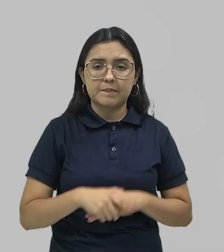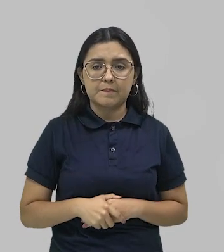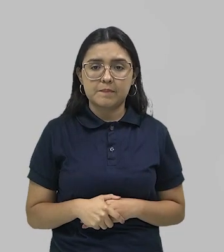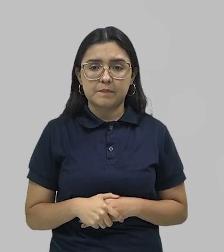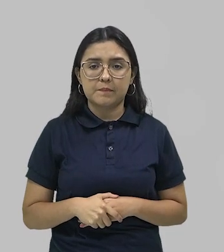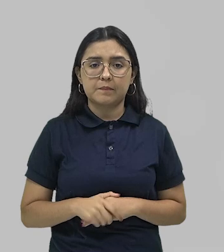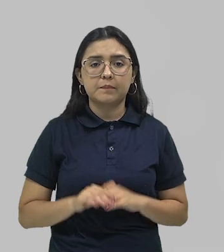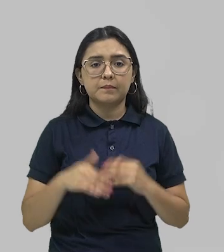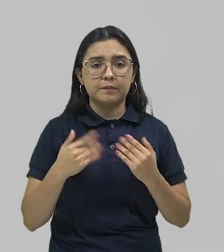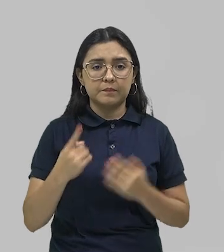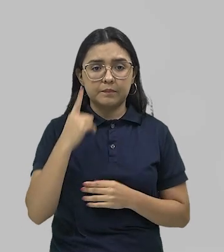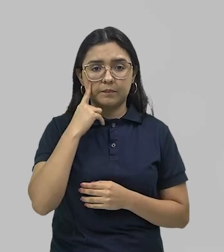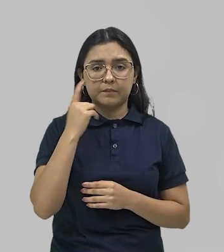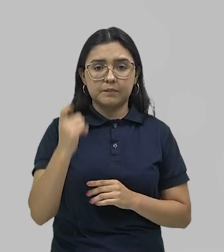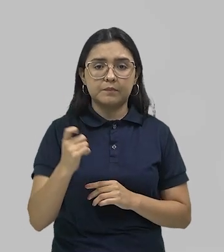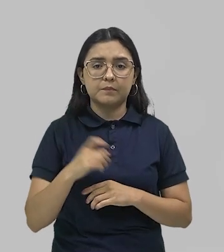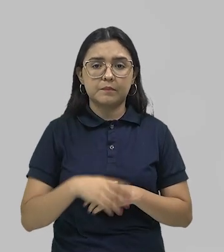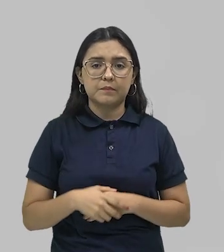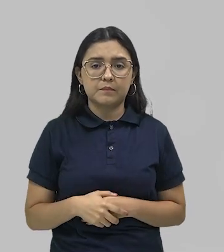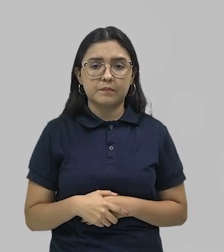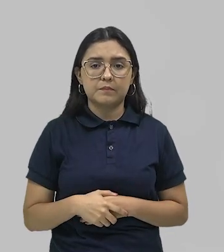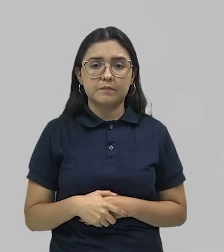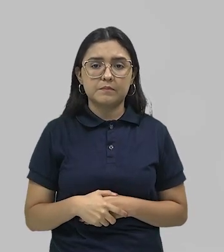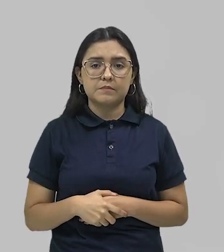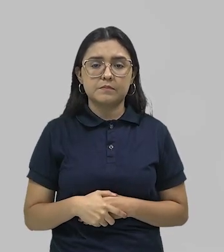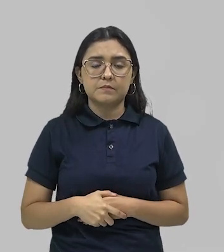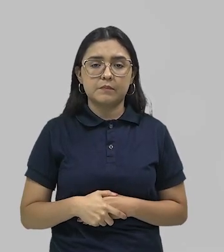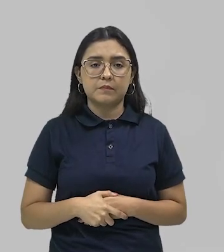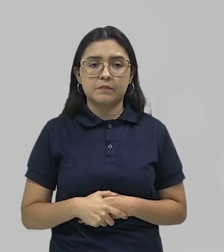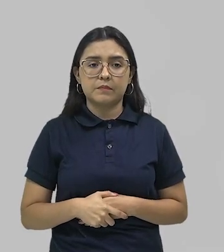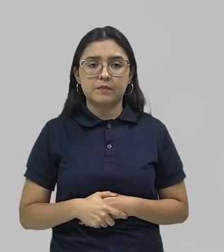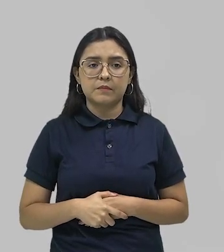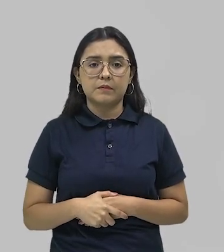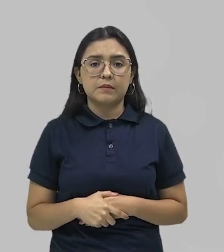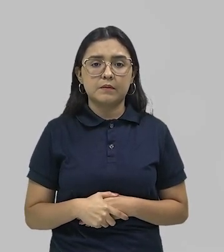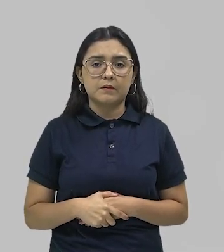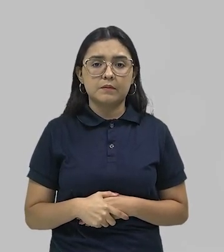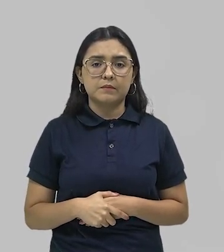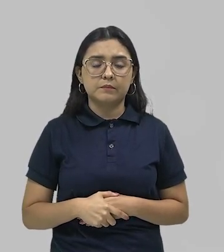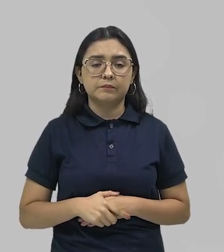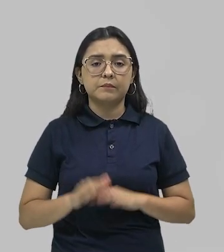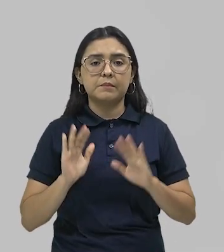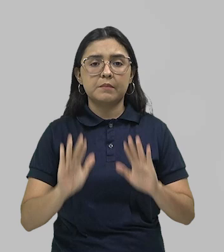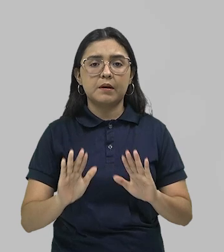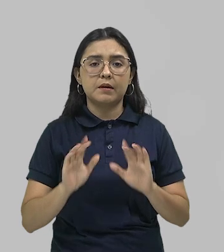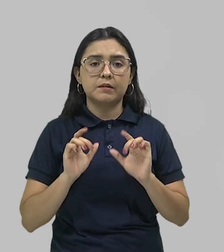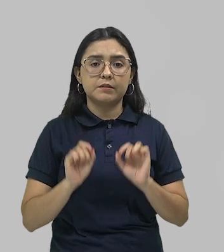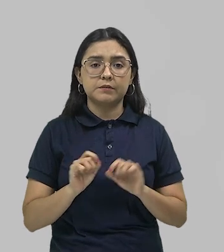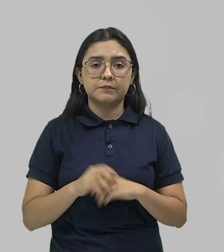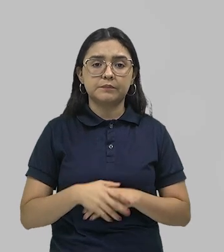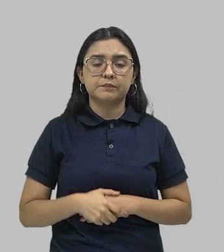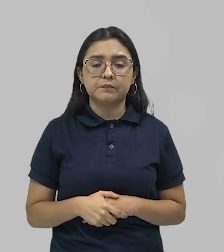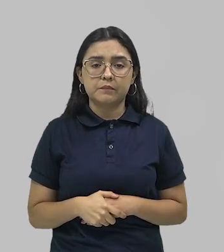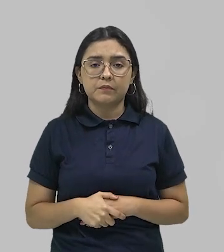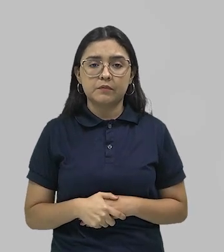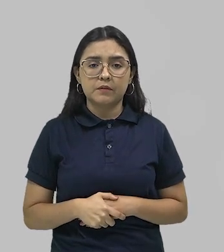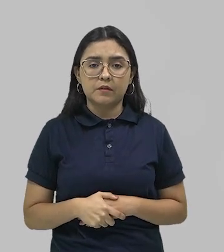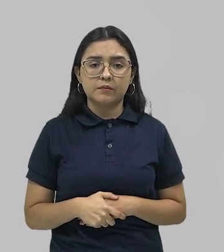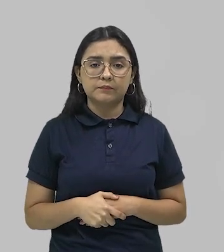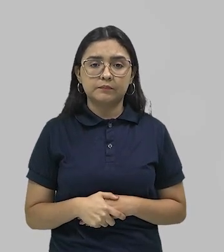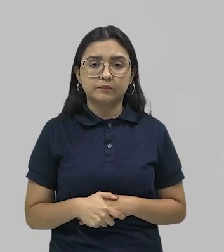isso seria legal, né? Mas, e se esse robô